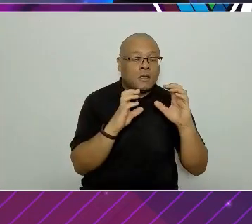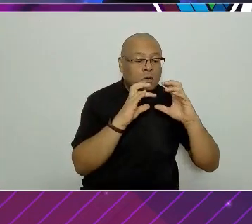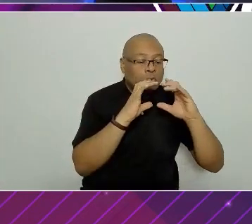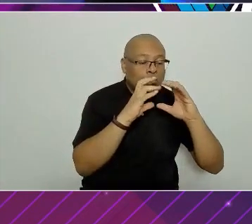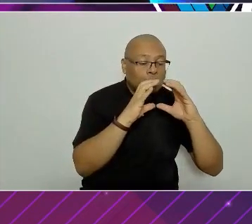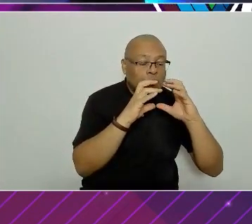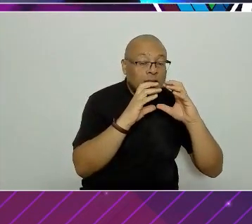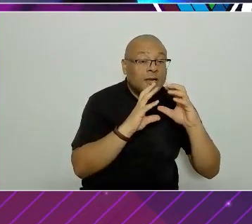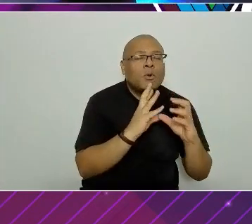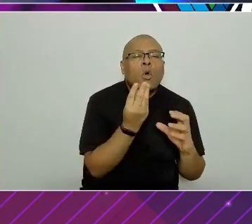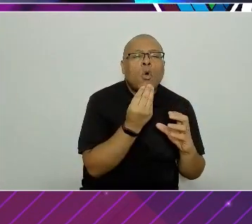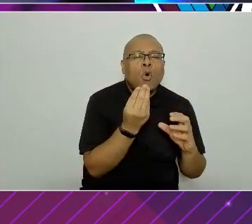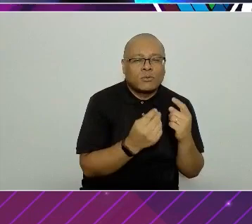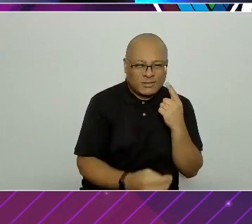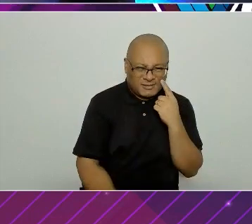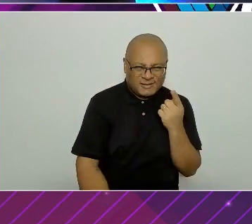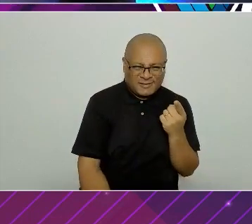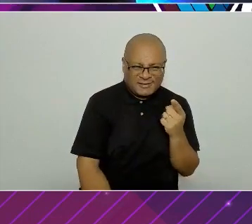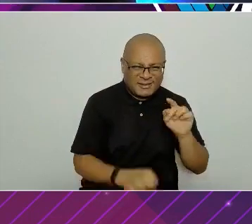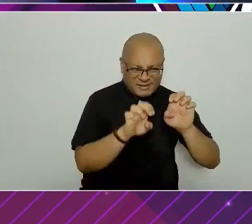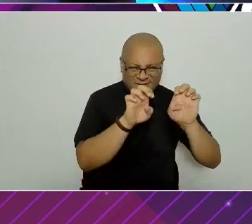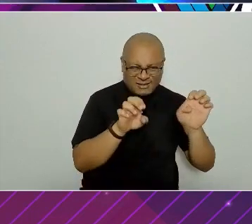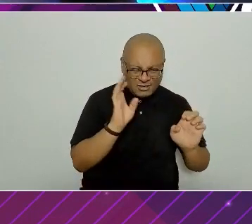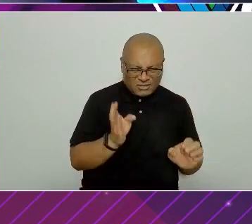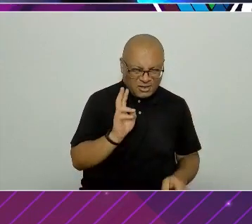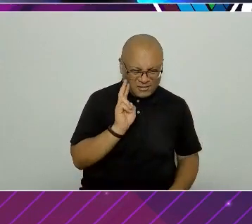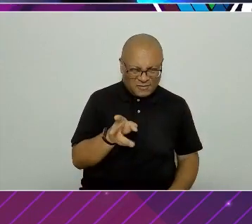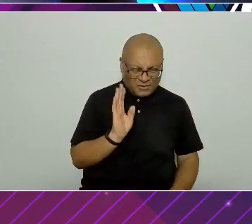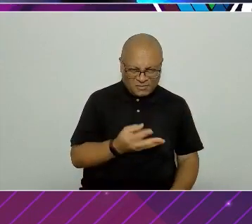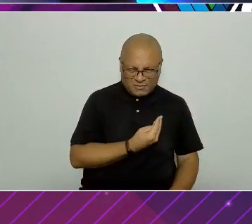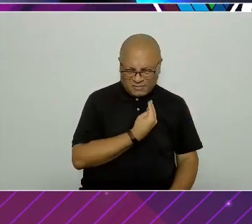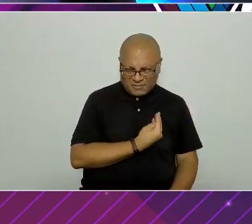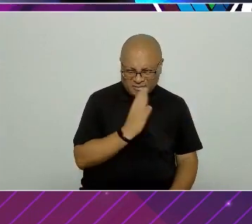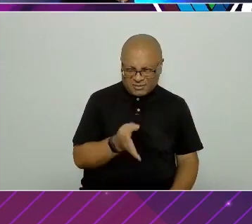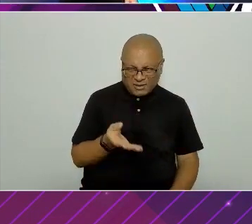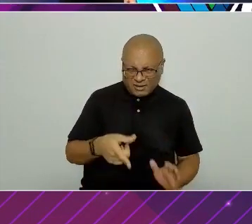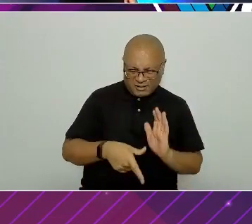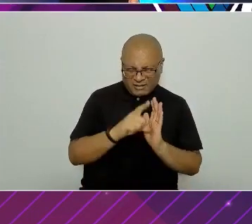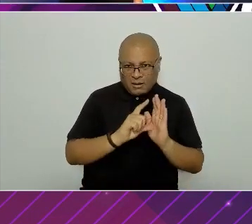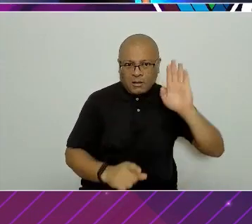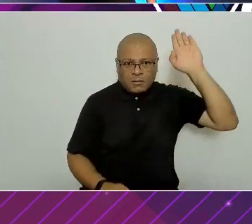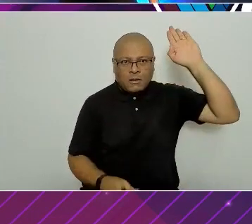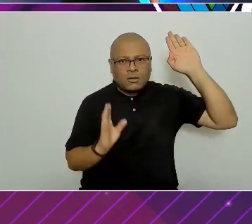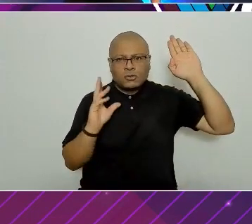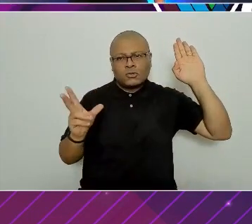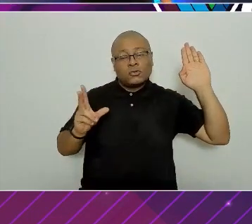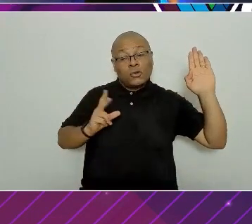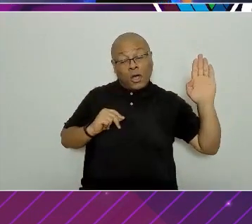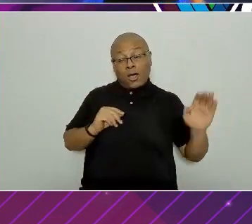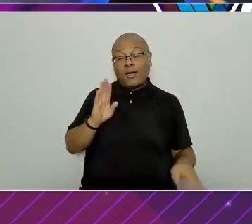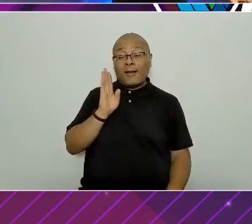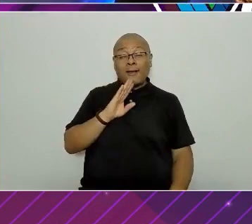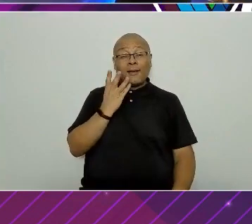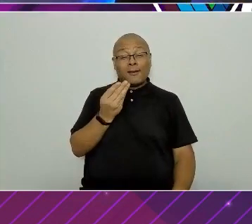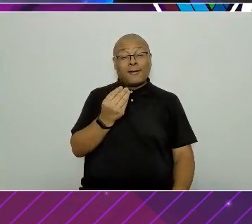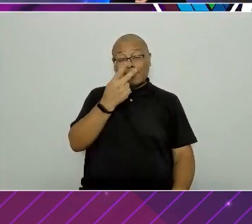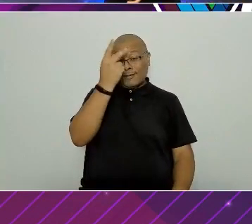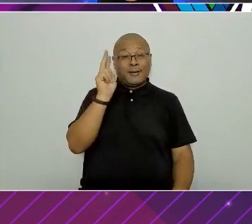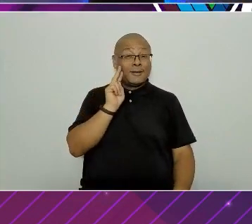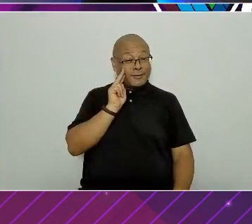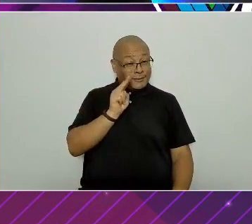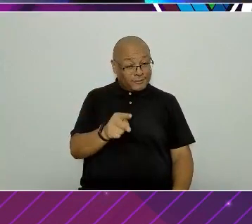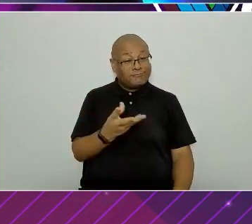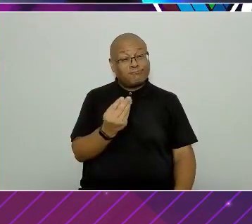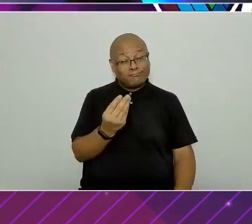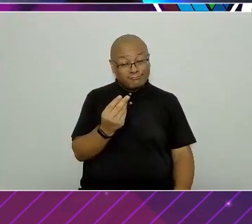neurônio. Quem já tinha visto essa estrutura aqui ao longo da vida? Nossa, bastante gente. Nossa, que legal, gente. Bastante